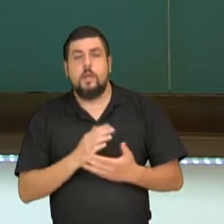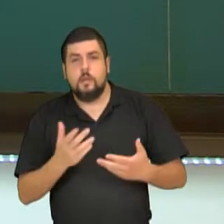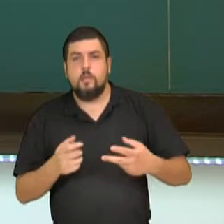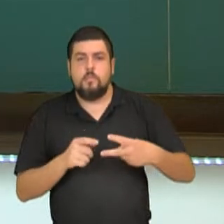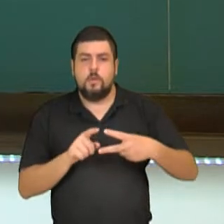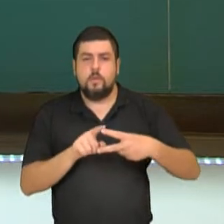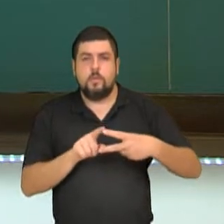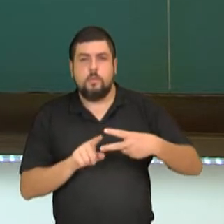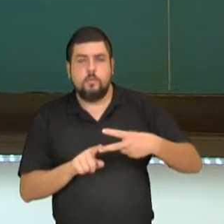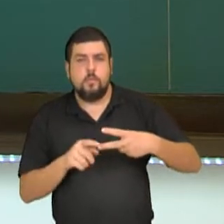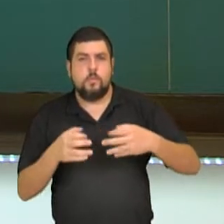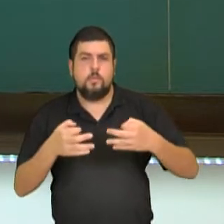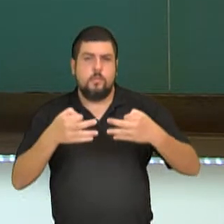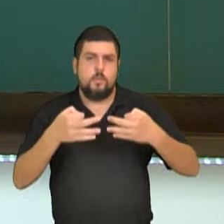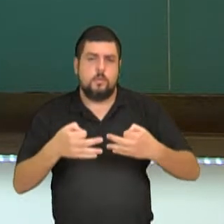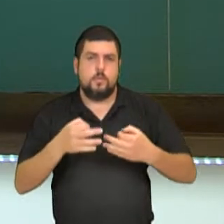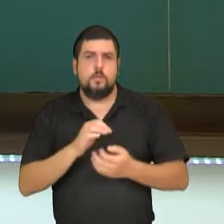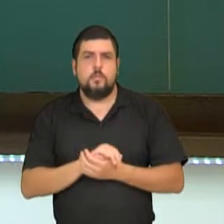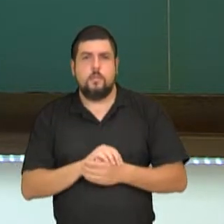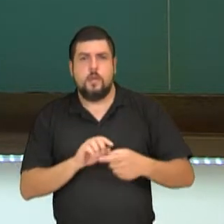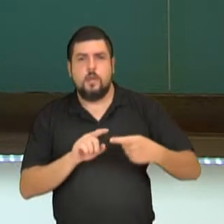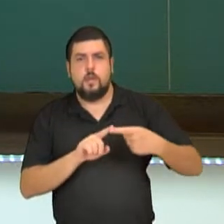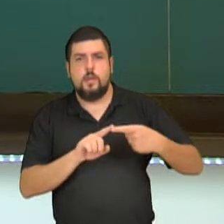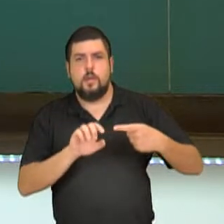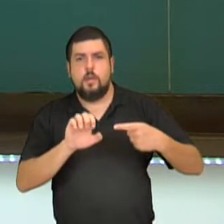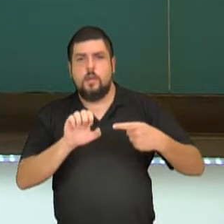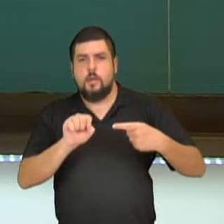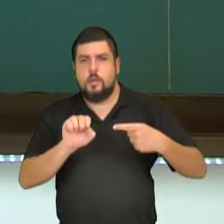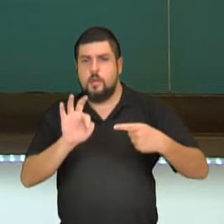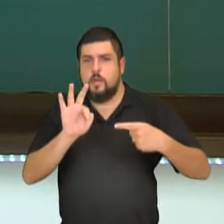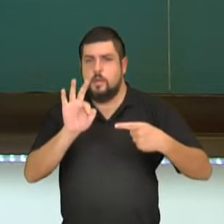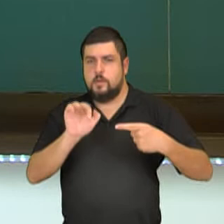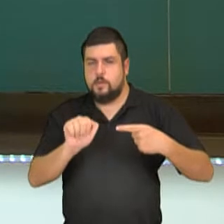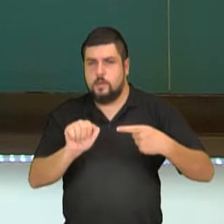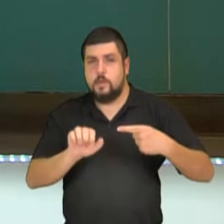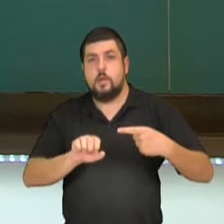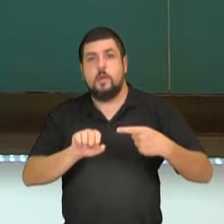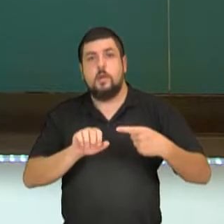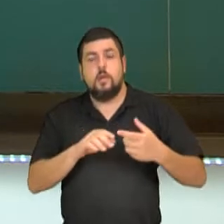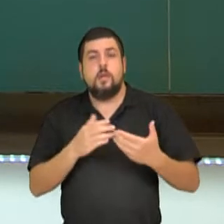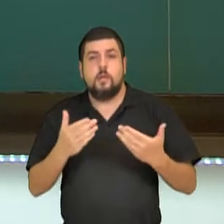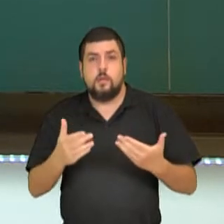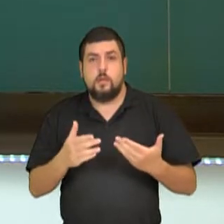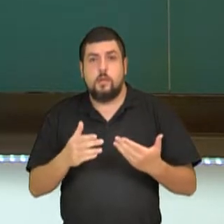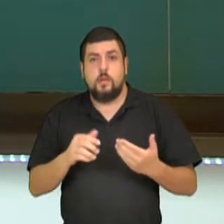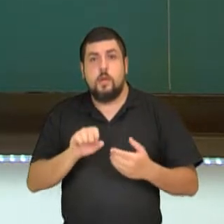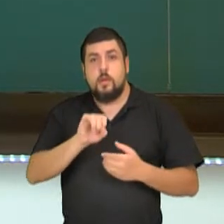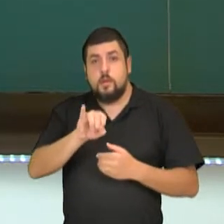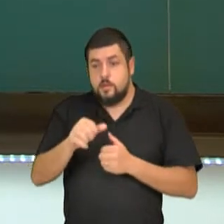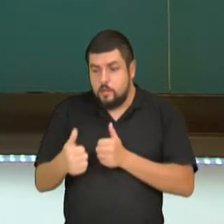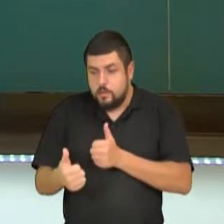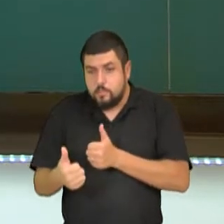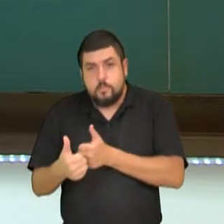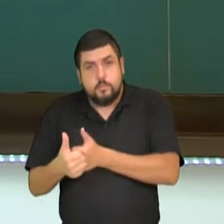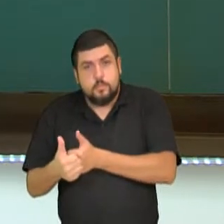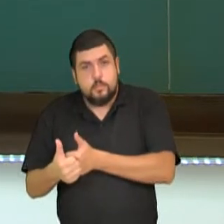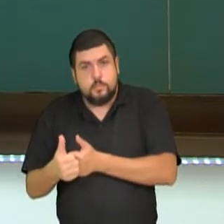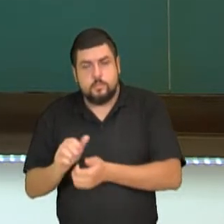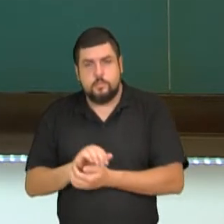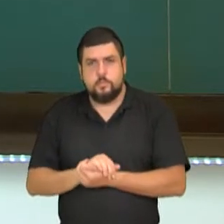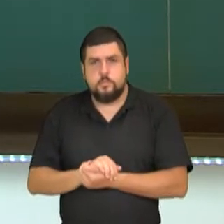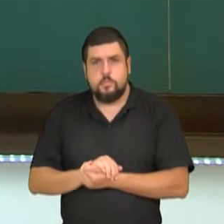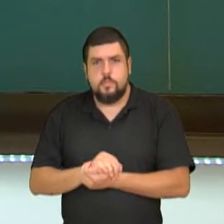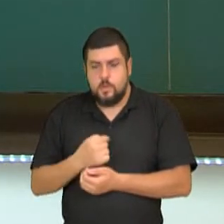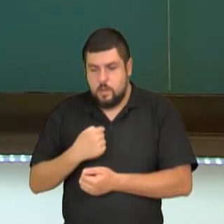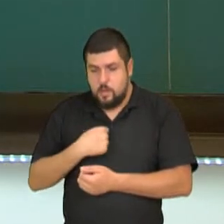formas estão corretas. Esta eu vou usar se a mascota está próxima de mim, que estou falando, eu,